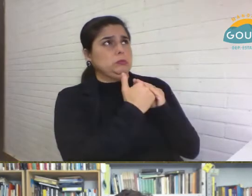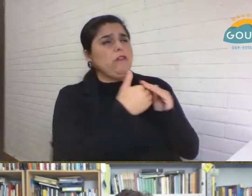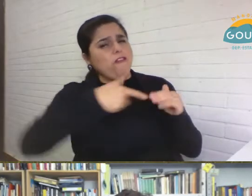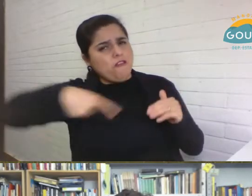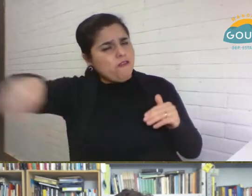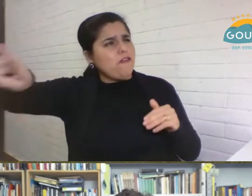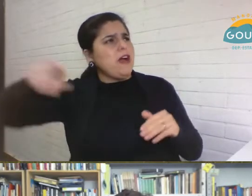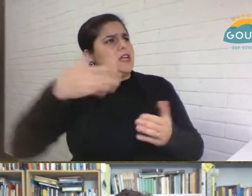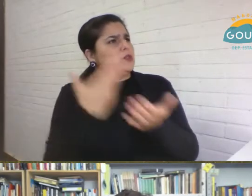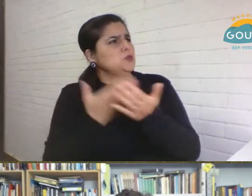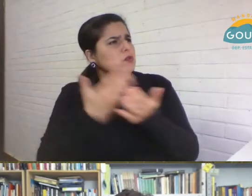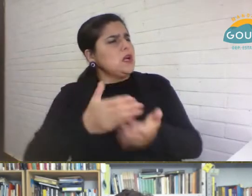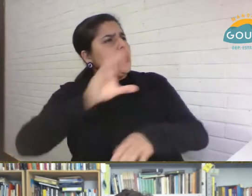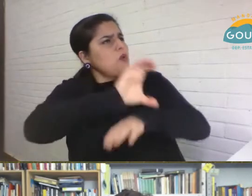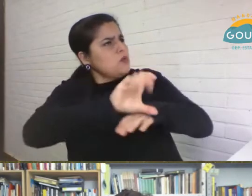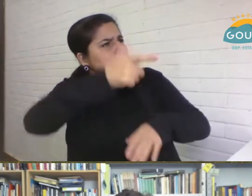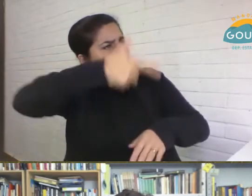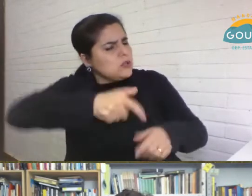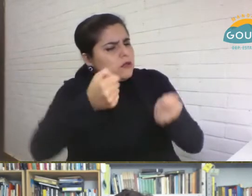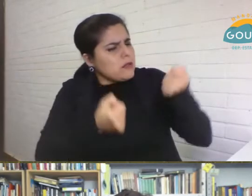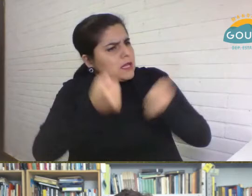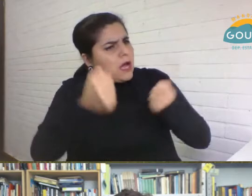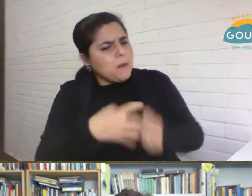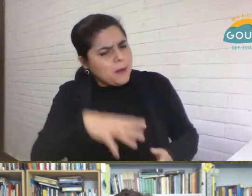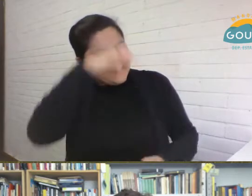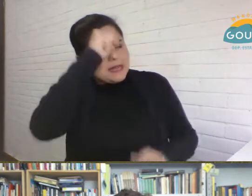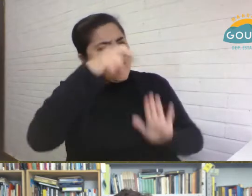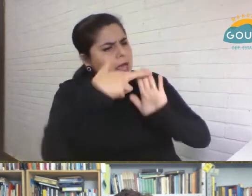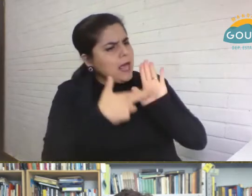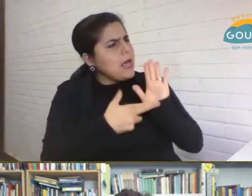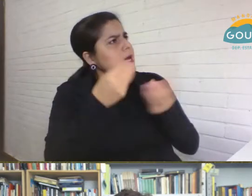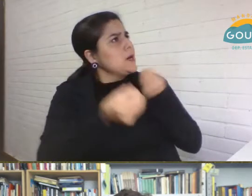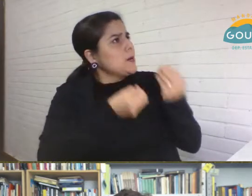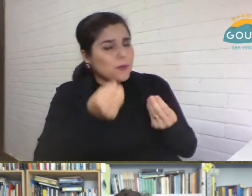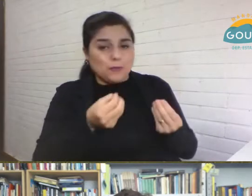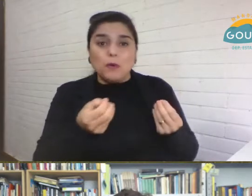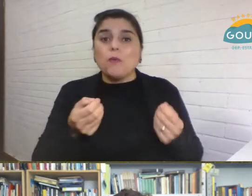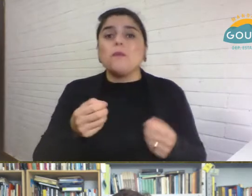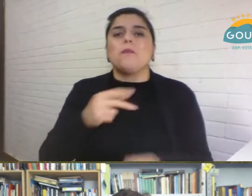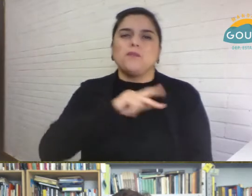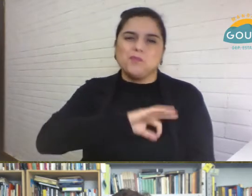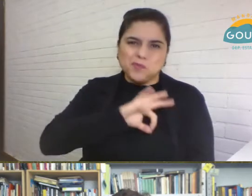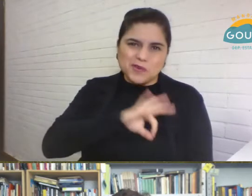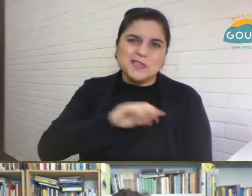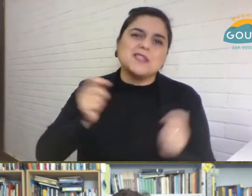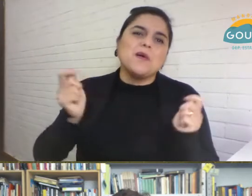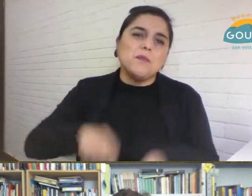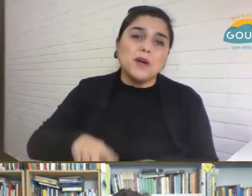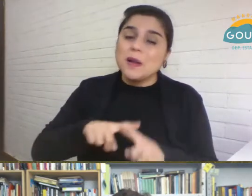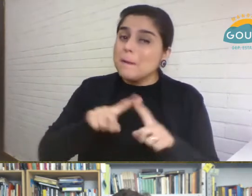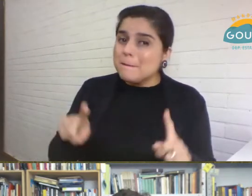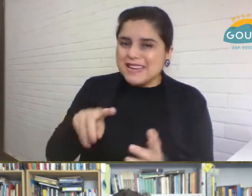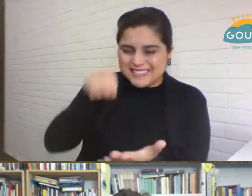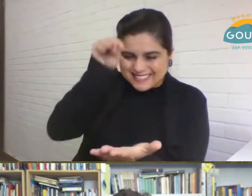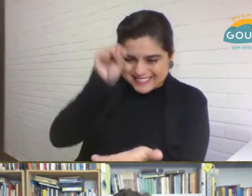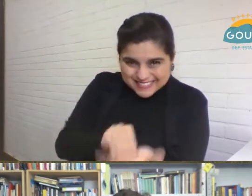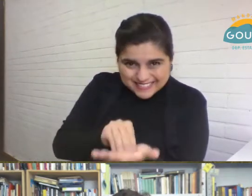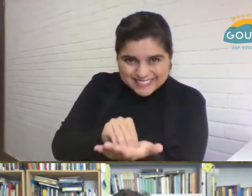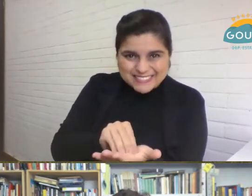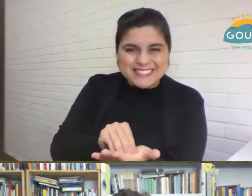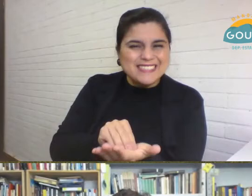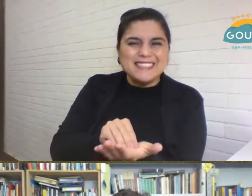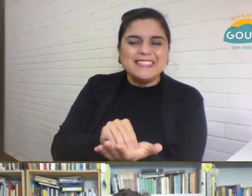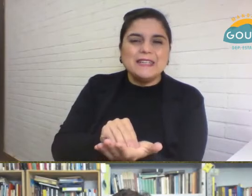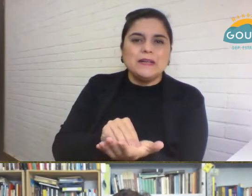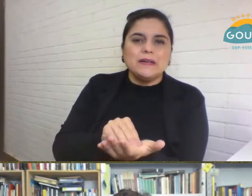de treino para condutores, mas eu não fico com um registro criminal que me vai marcar e